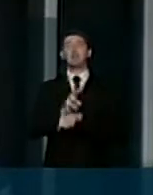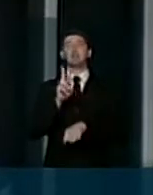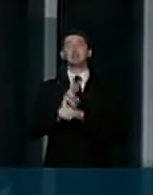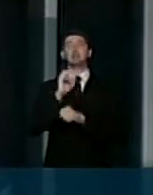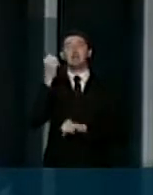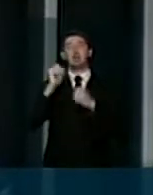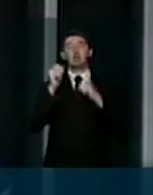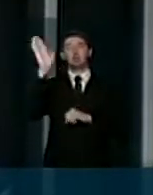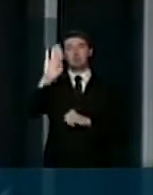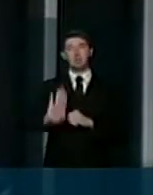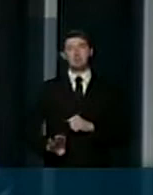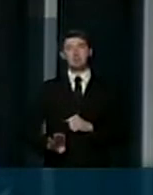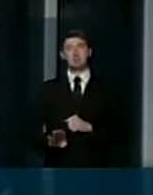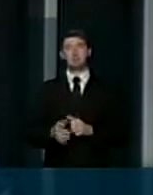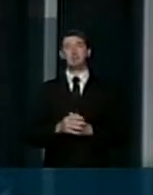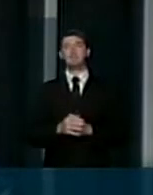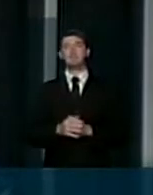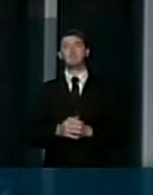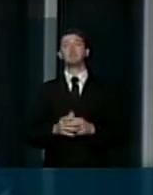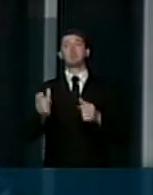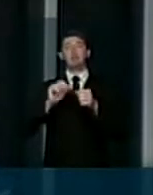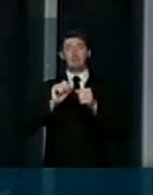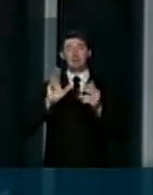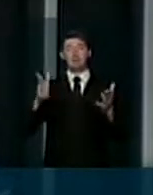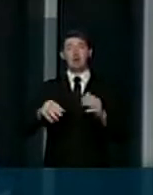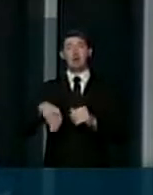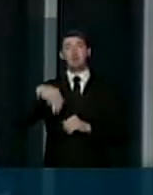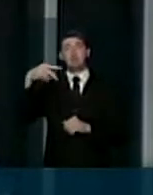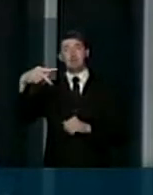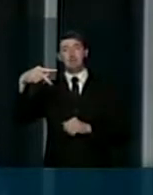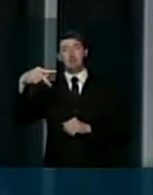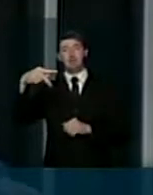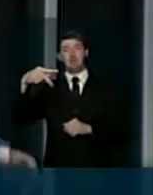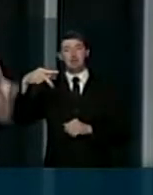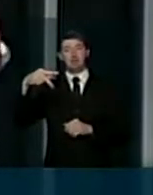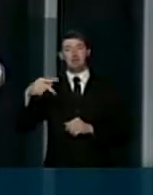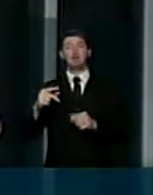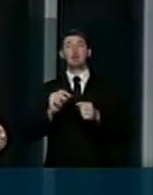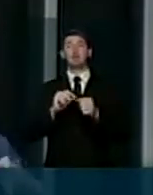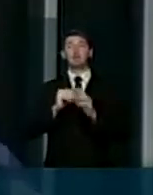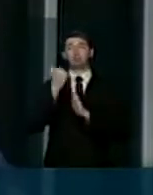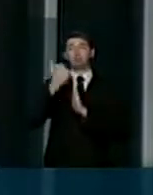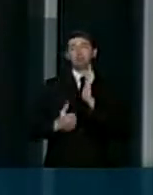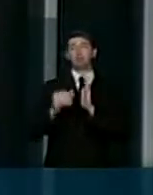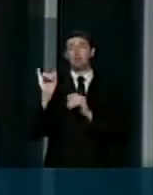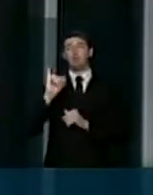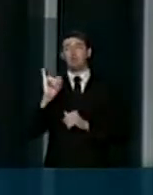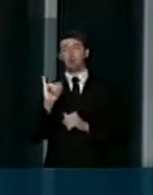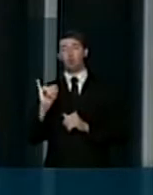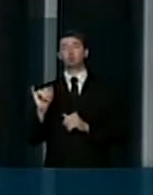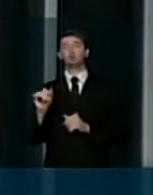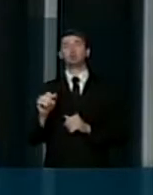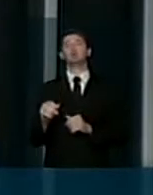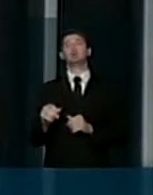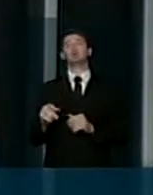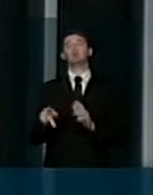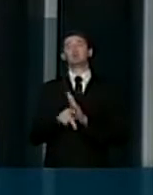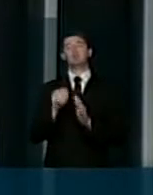a indústria brasileira, editando essas medidas provisórias que desoneram a folha de